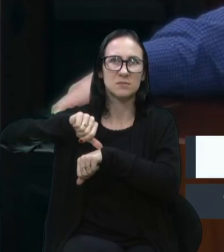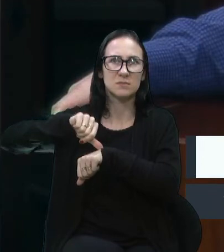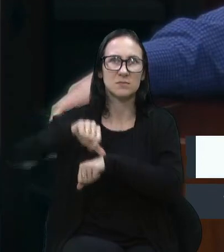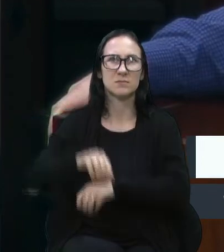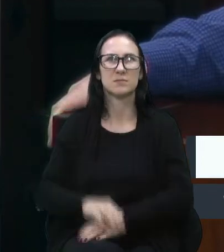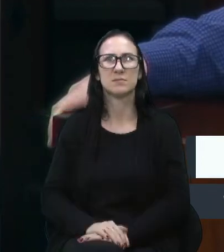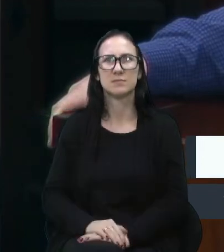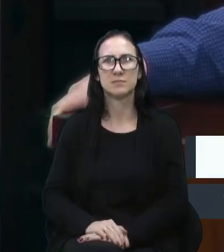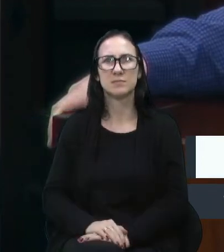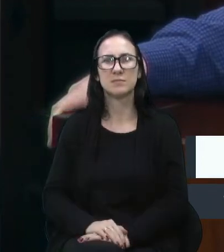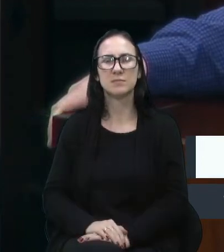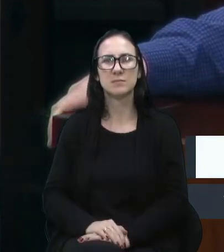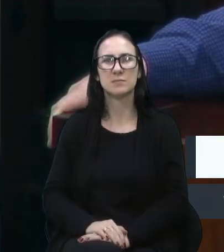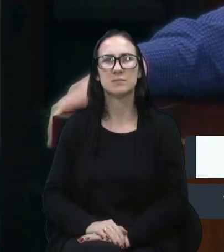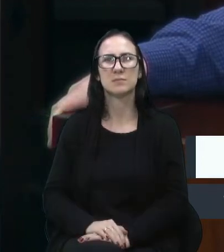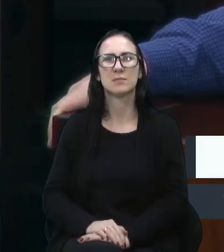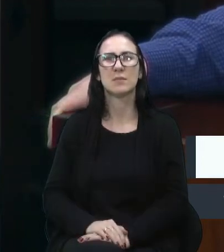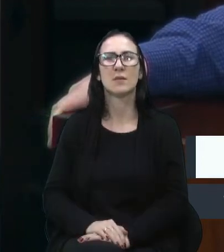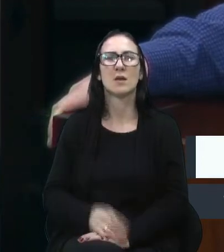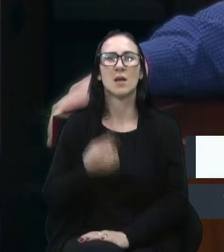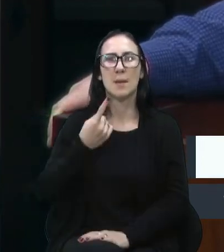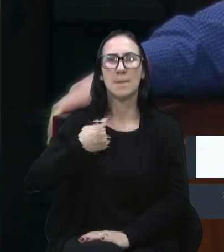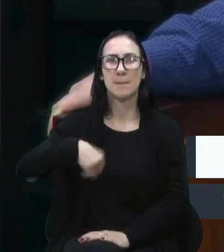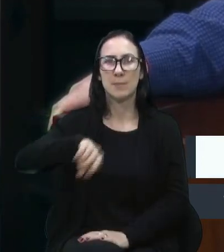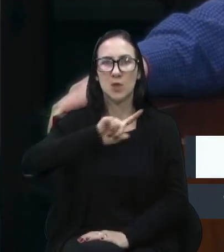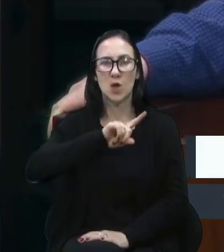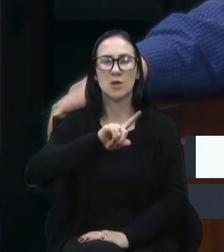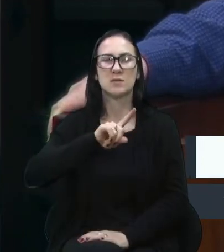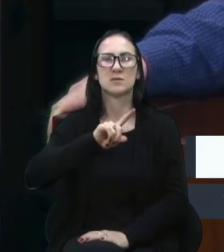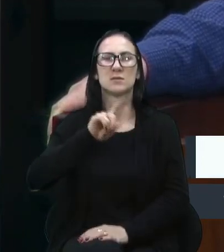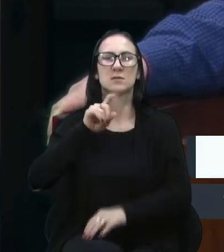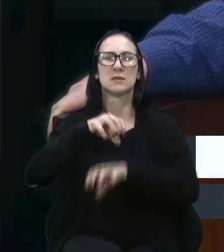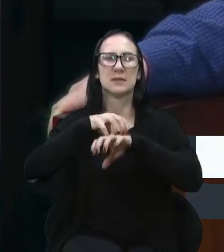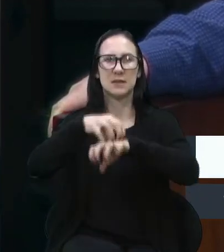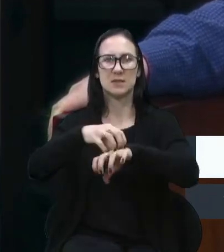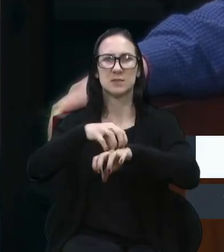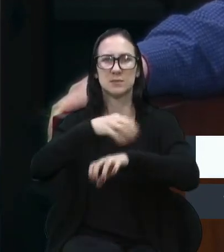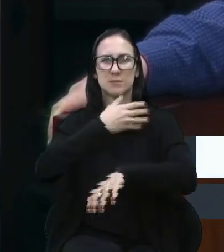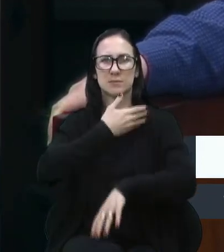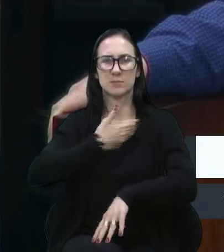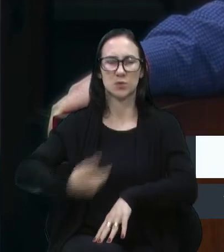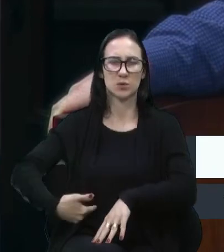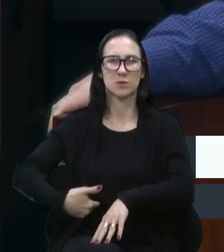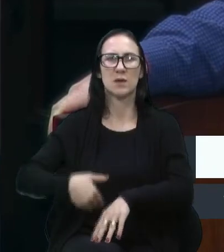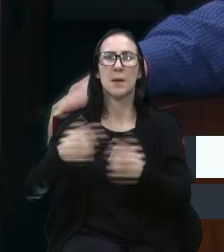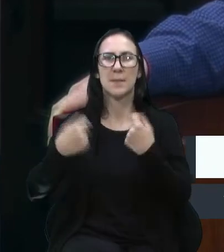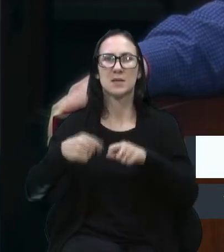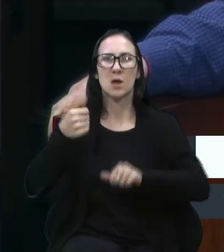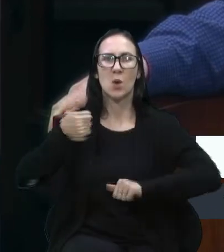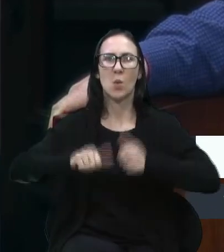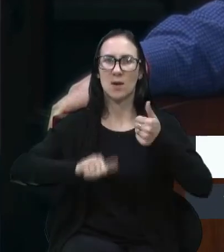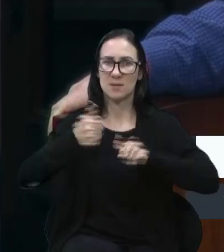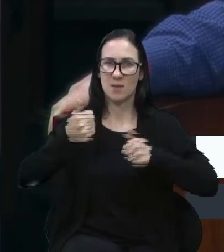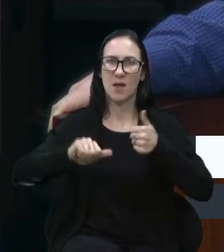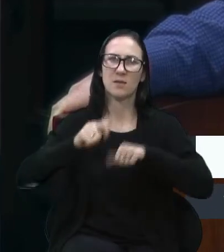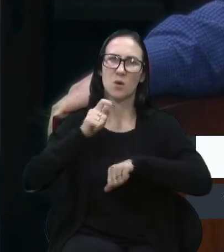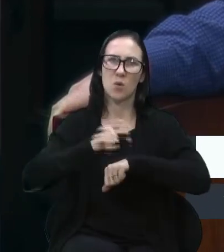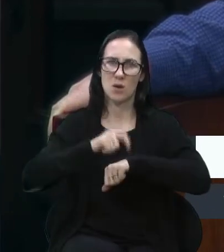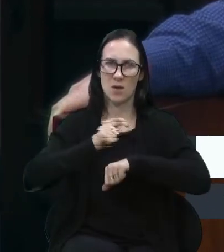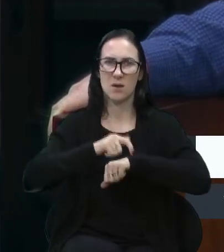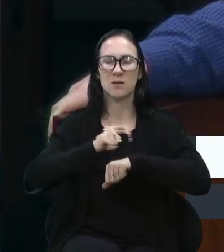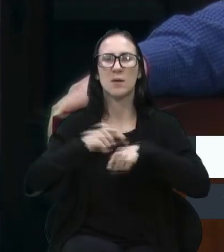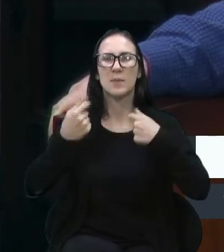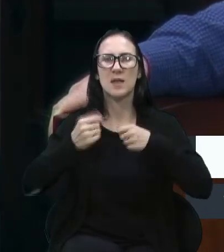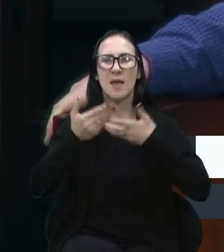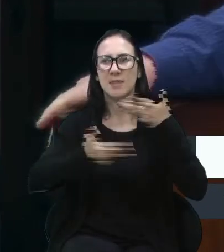que para nós termos a viabilidade no transporte público é necessária qualidade nos horários, nós precisamos que atenda